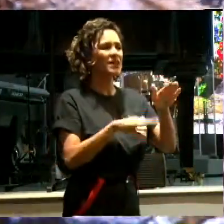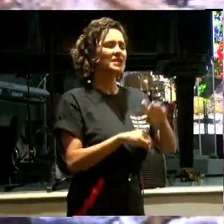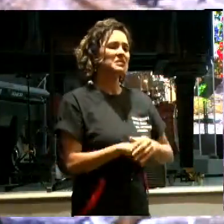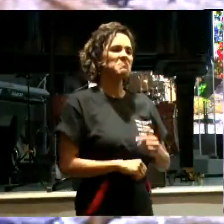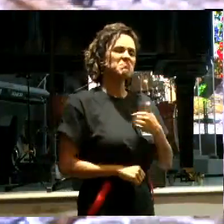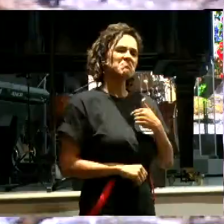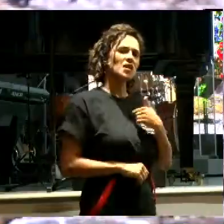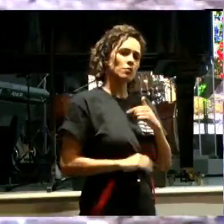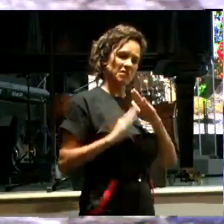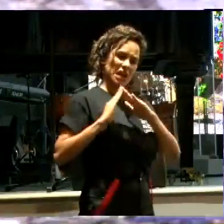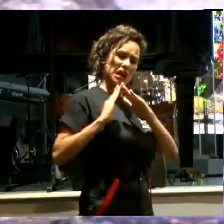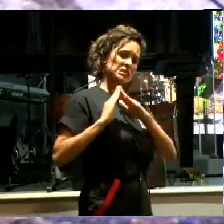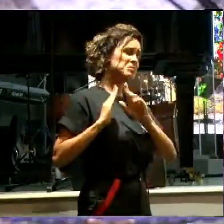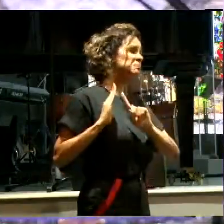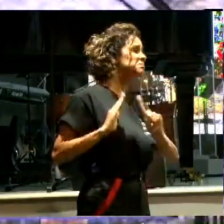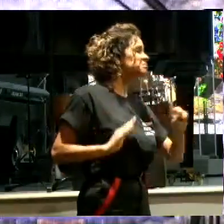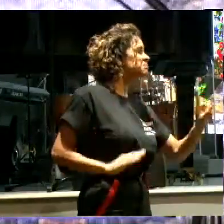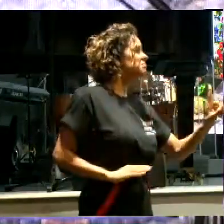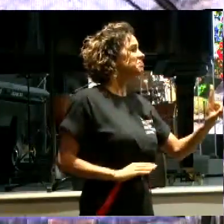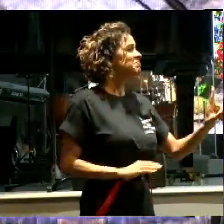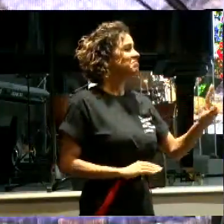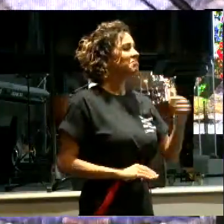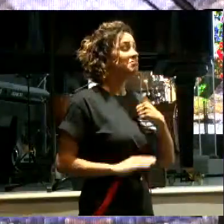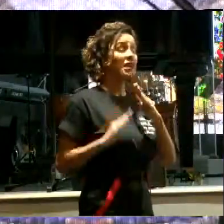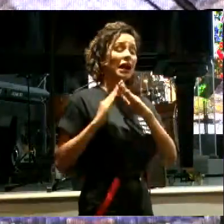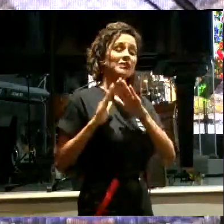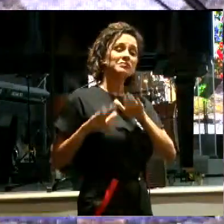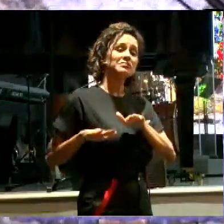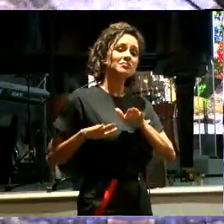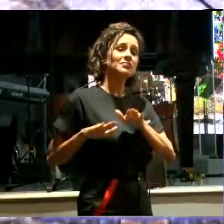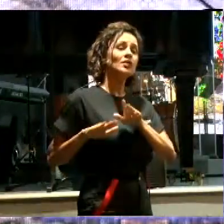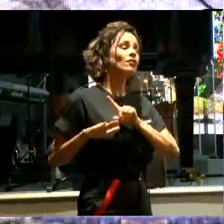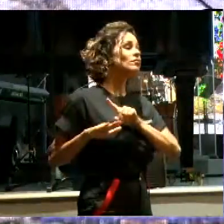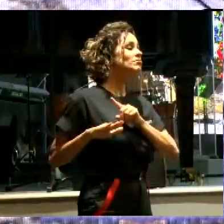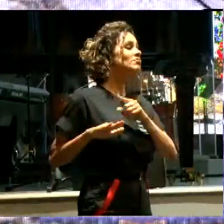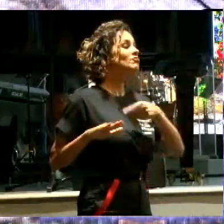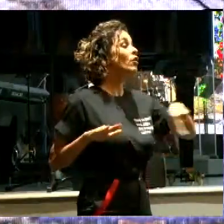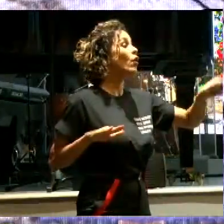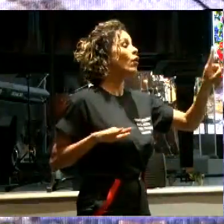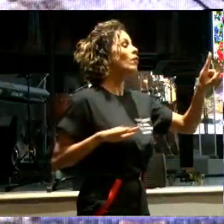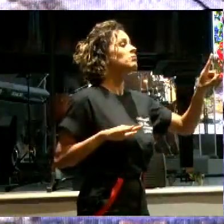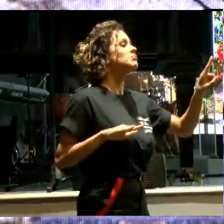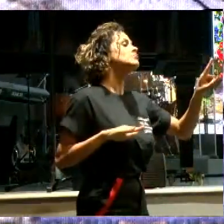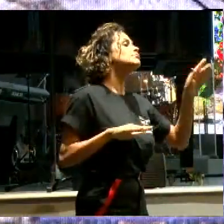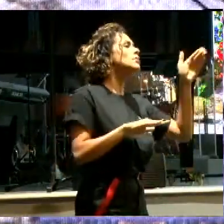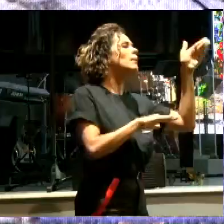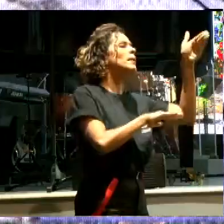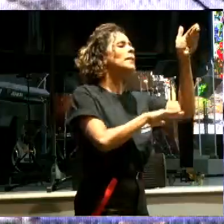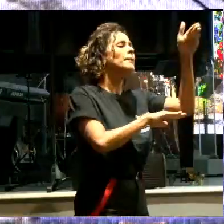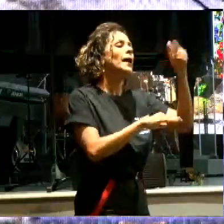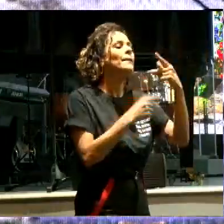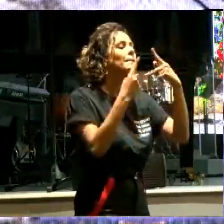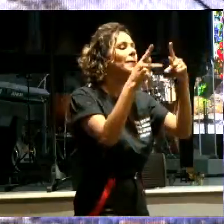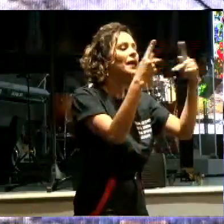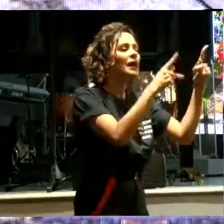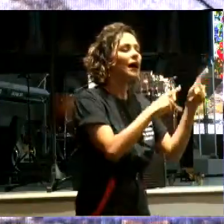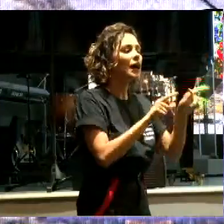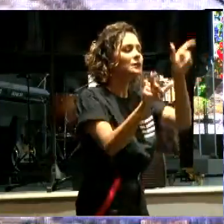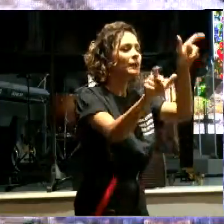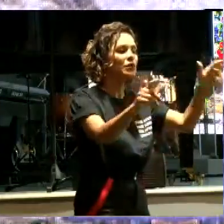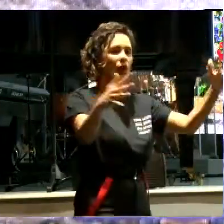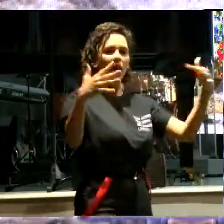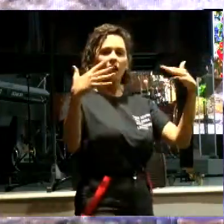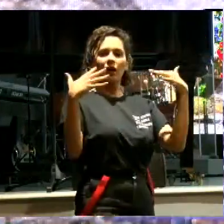minha casa para falar e alguém parar para me ouvir. Só que Deus me deu